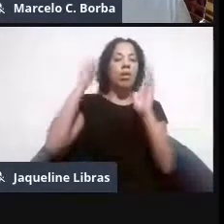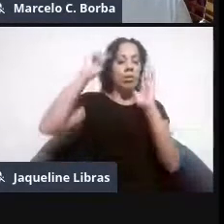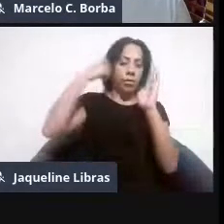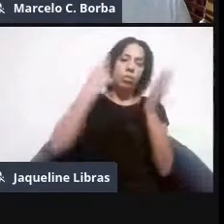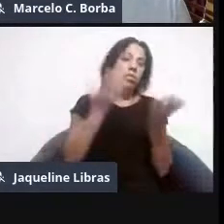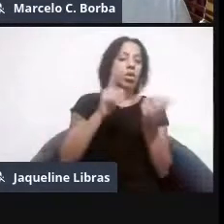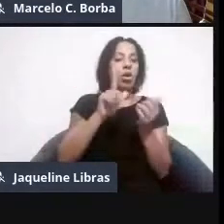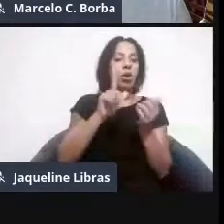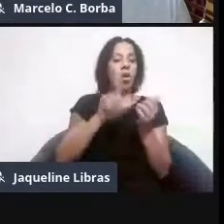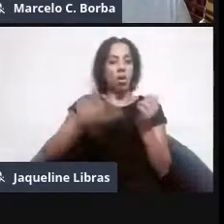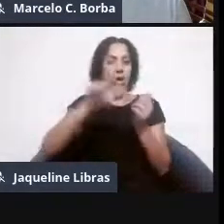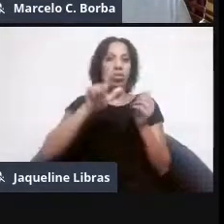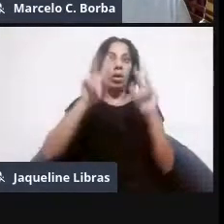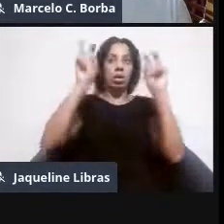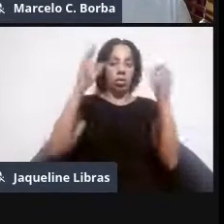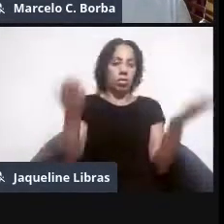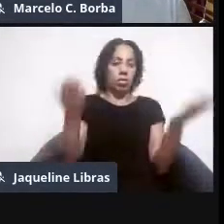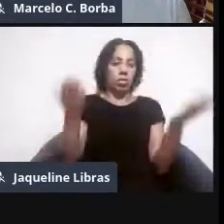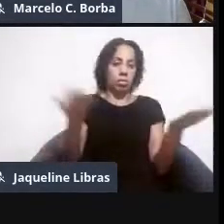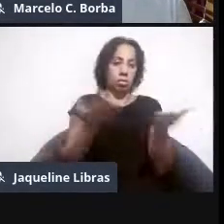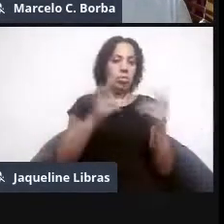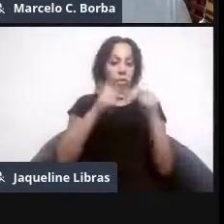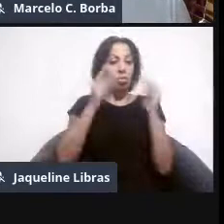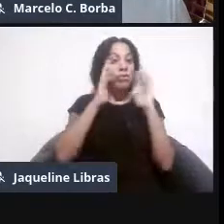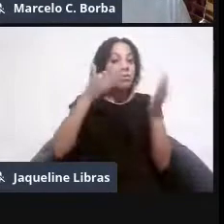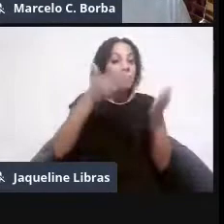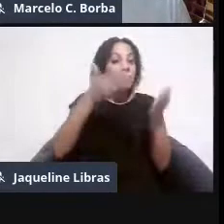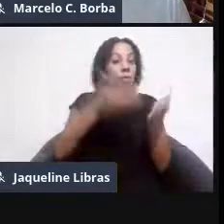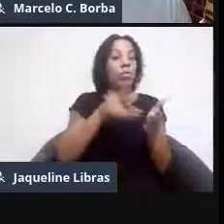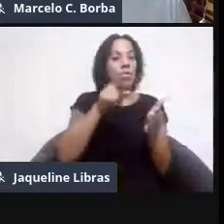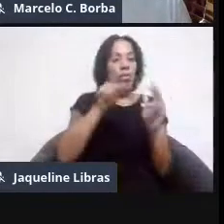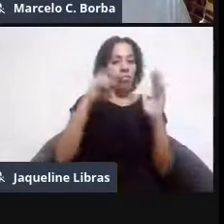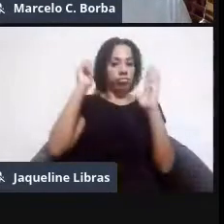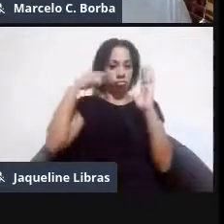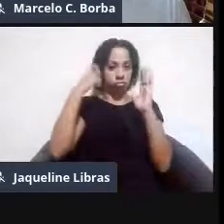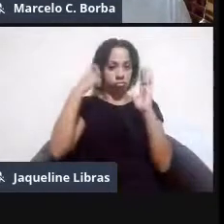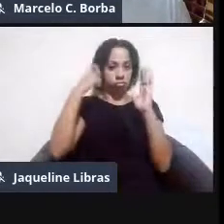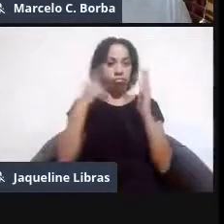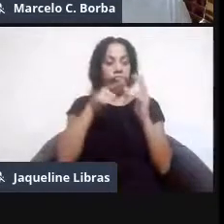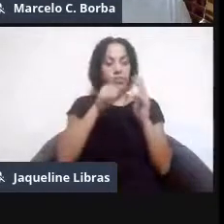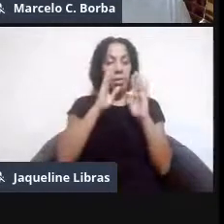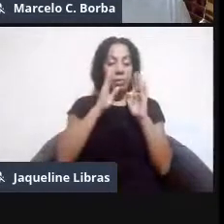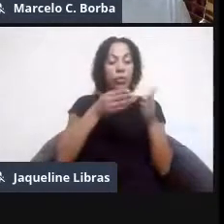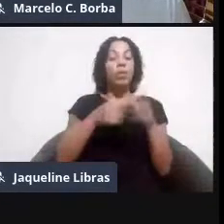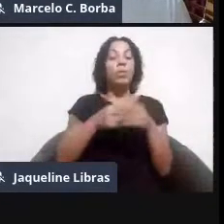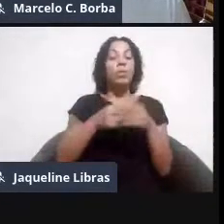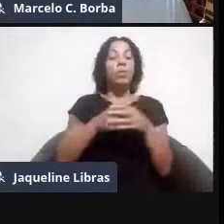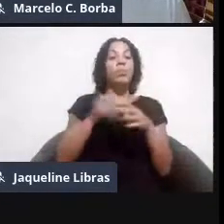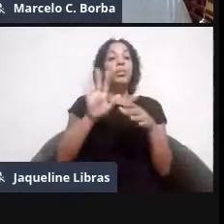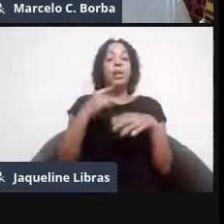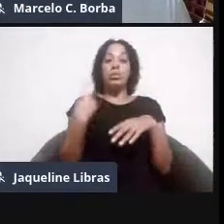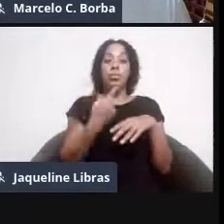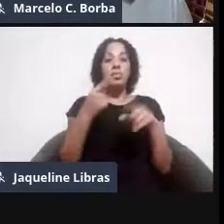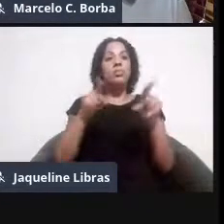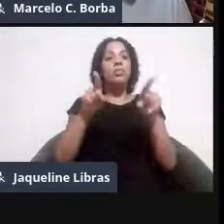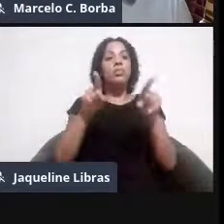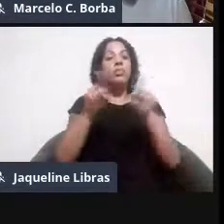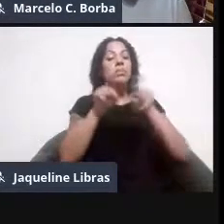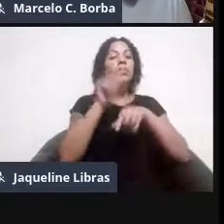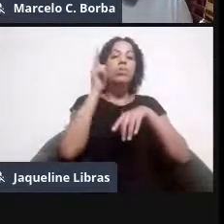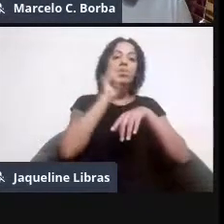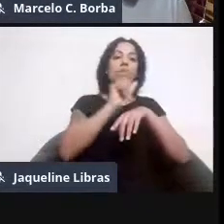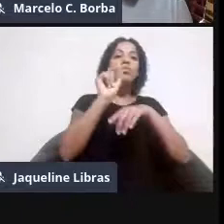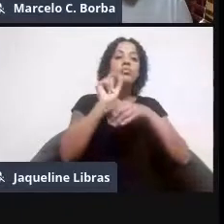que é o tema de hoje, então, por isso, o foco vai ser dado nos vídeos, mas nós conseguimos